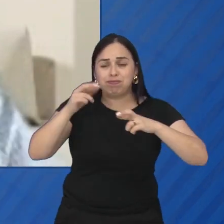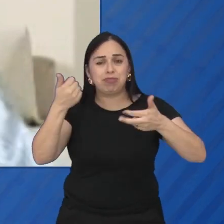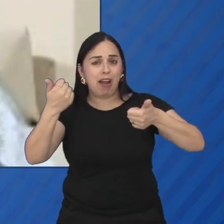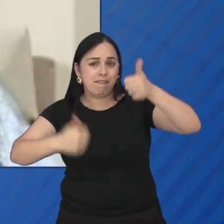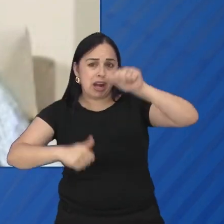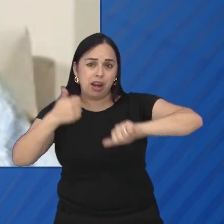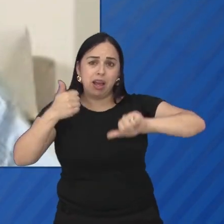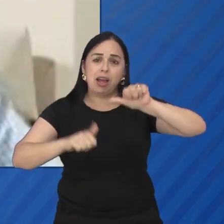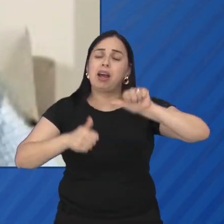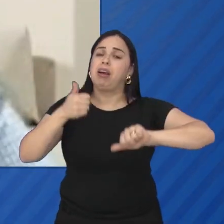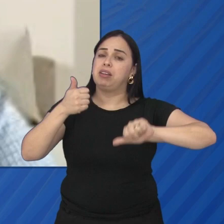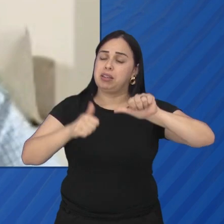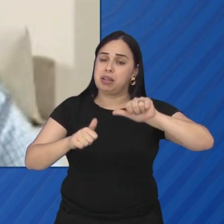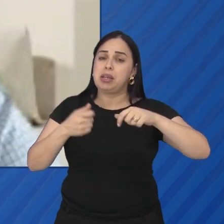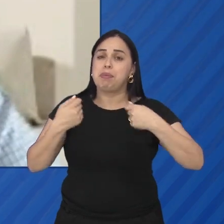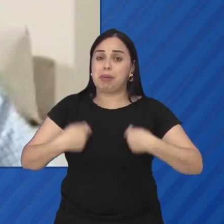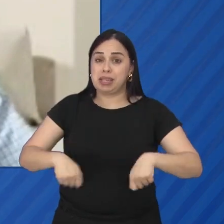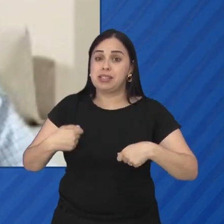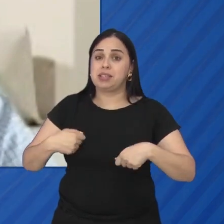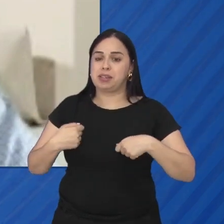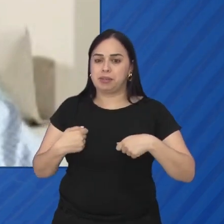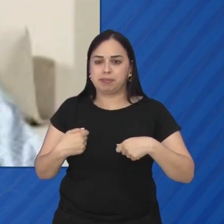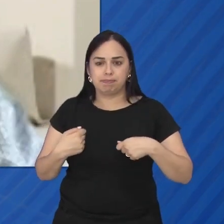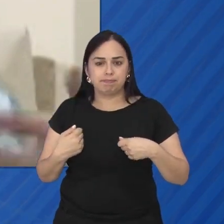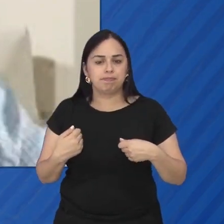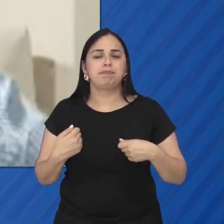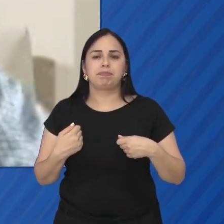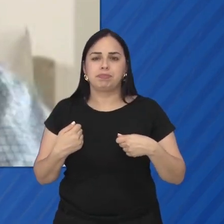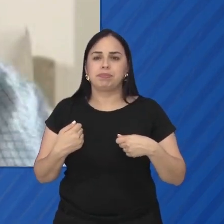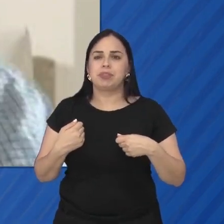discutir muito, né? Dentro do nosso